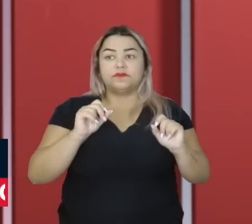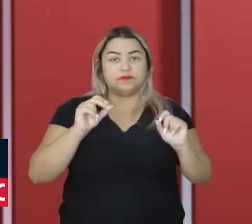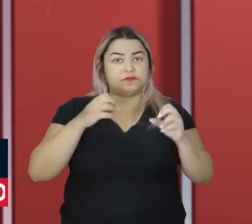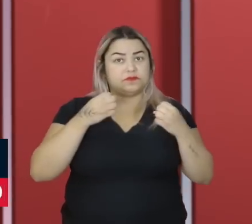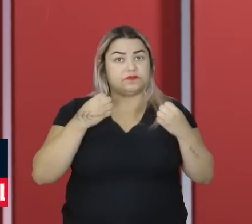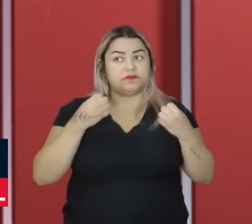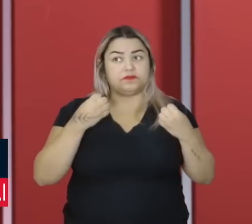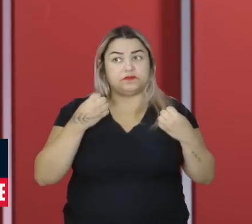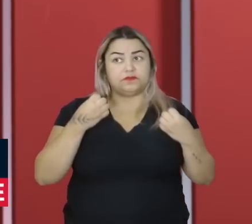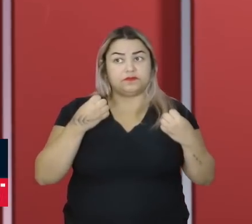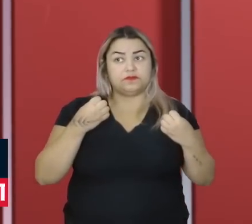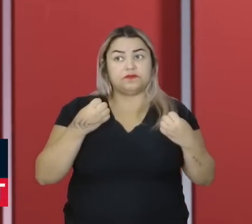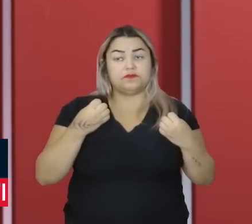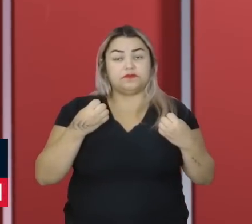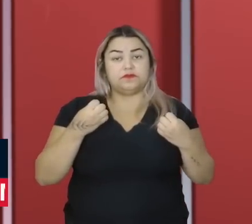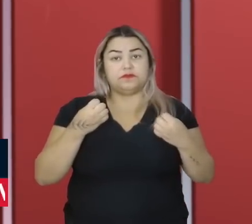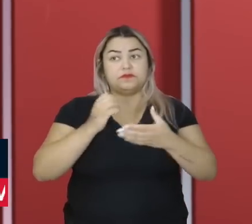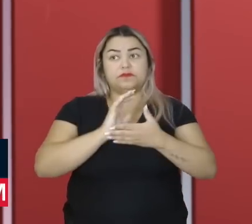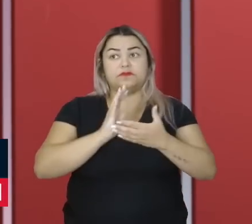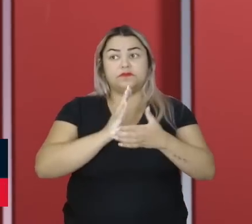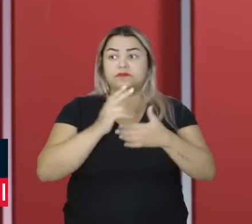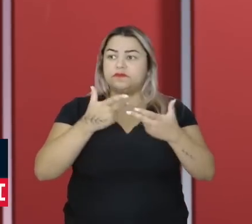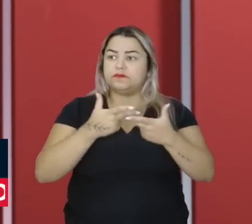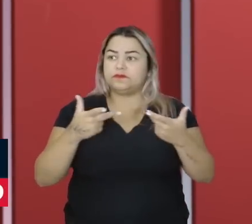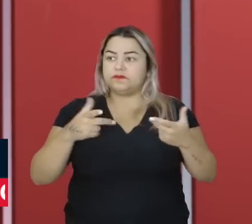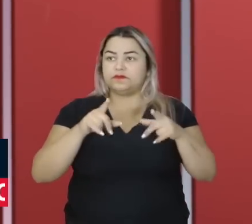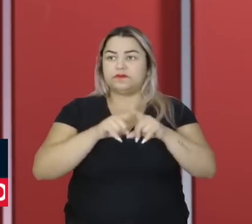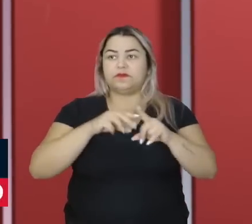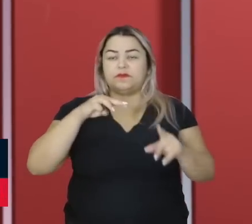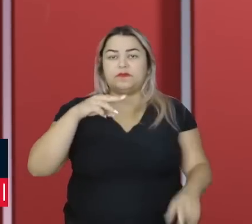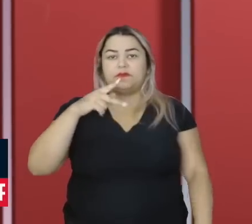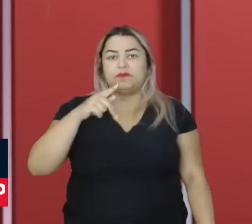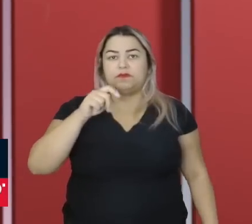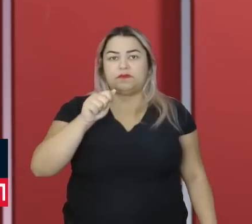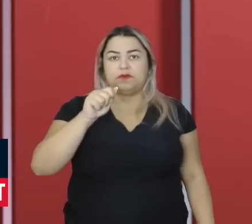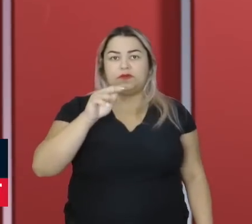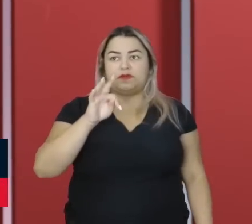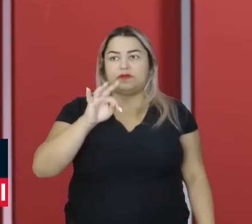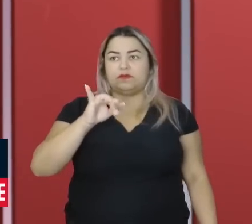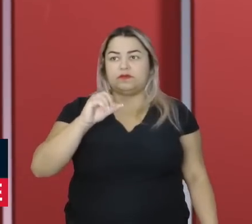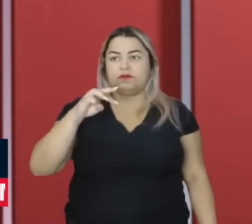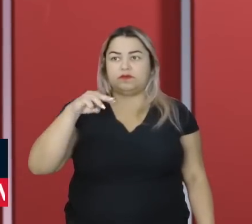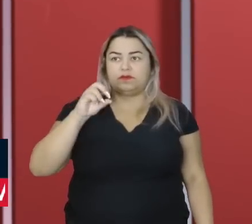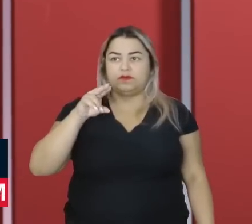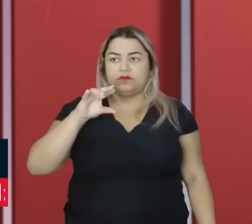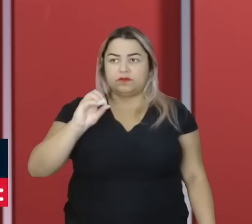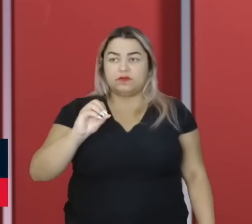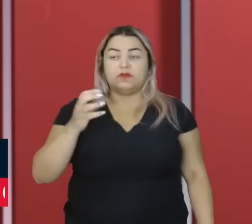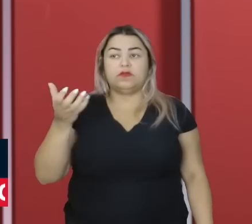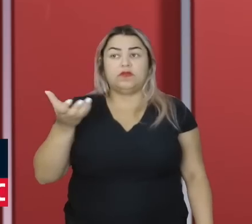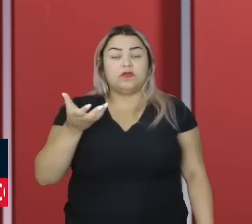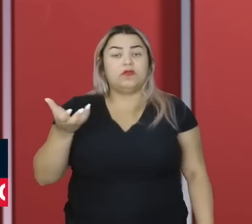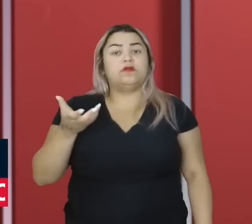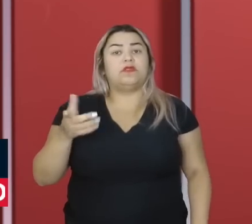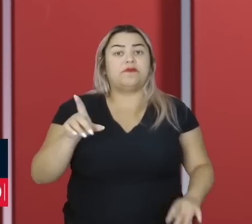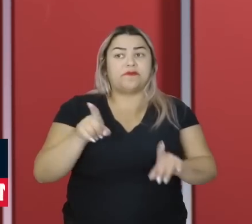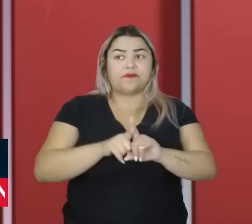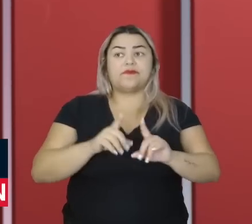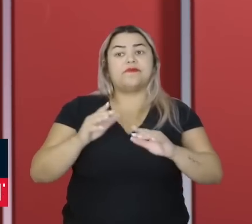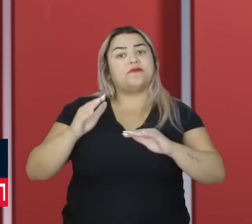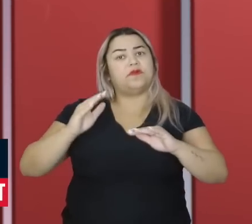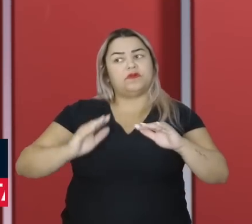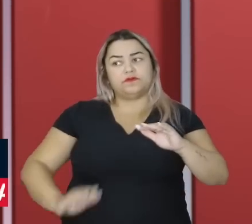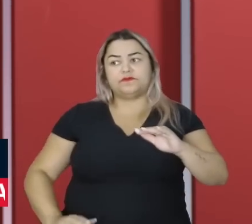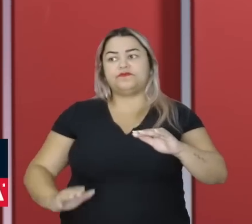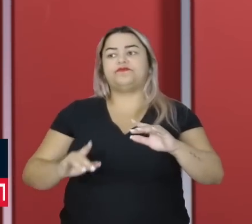bens e patrimônio vai ser descontado de consumo, ou seja, nós queremos que a carga de consumo caia.